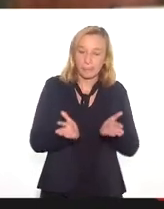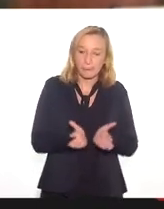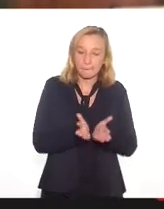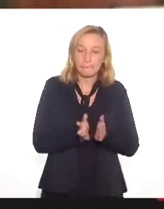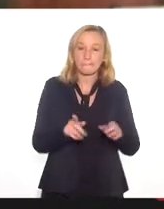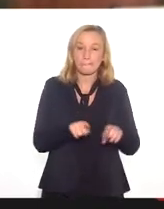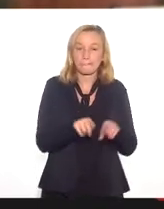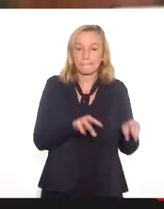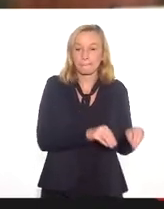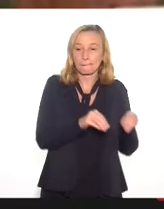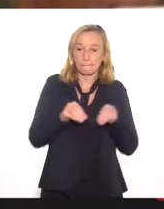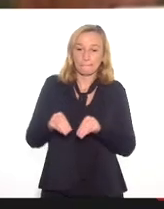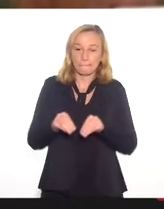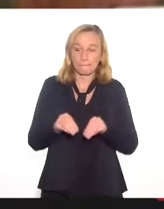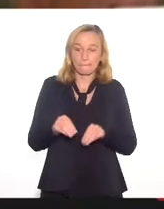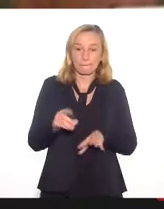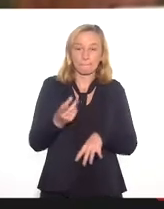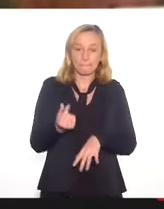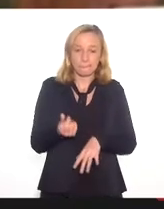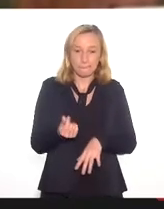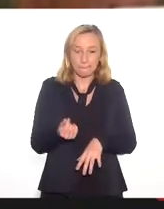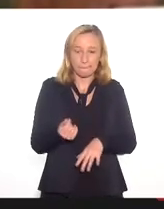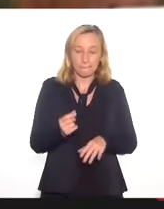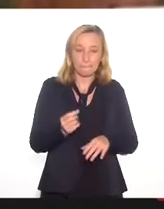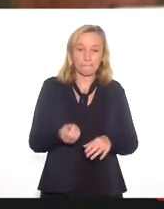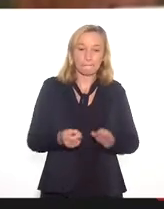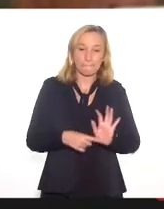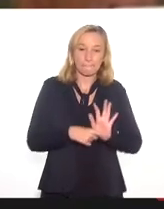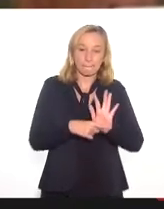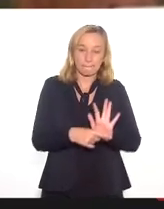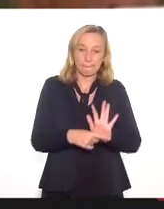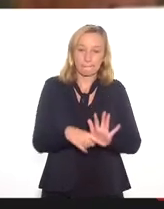transferência de renda, auxílio alimentação.